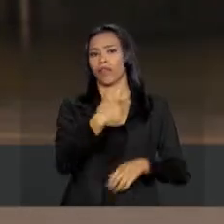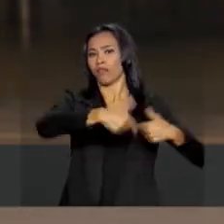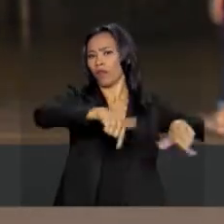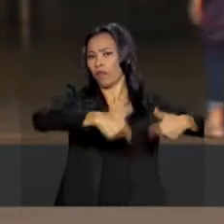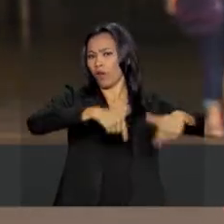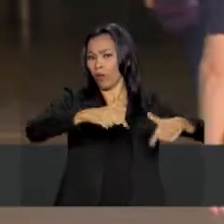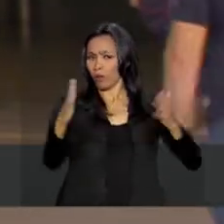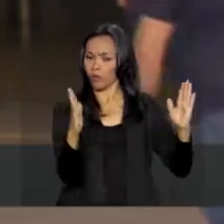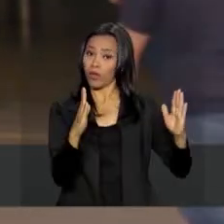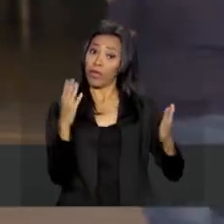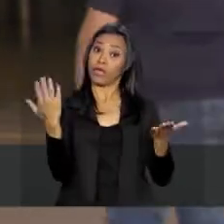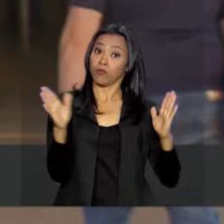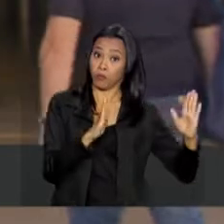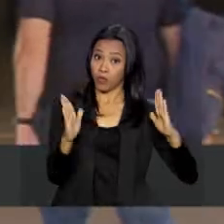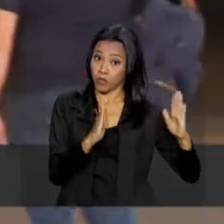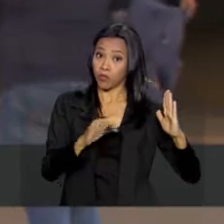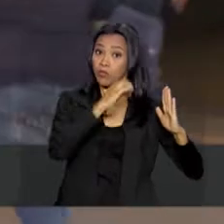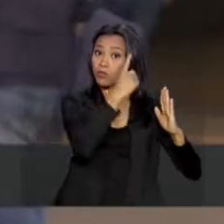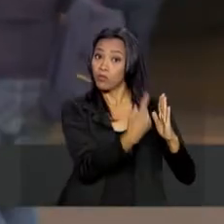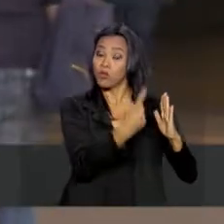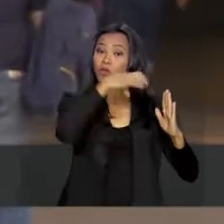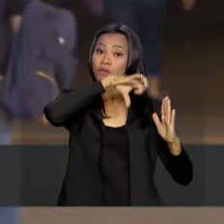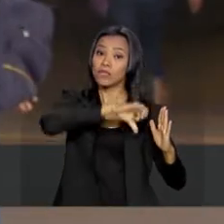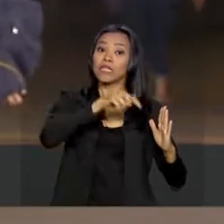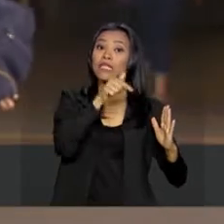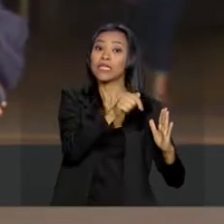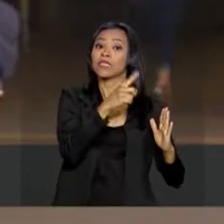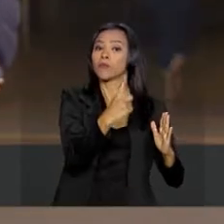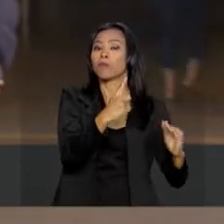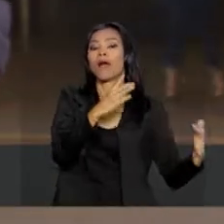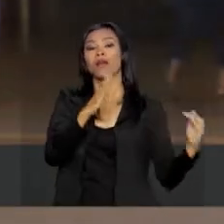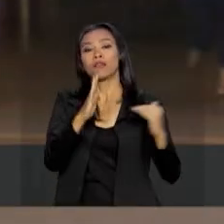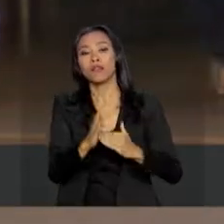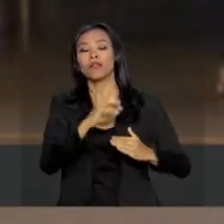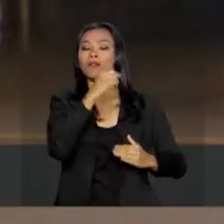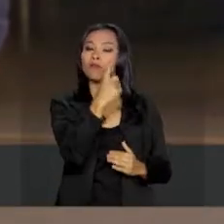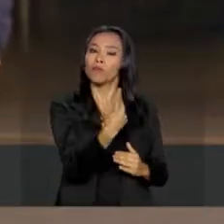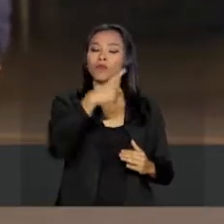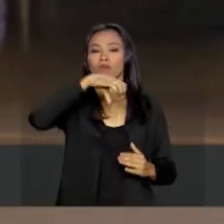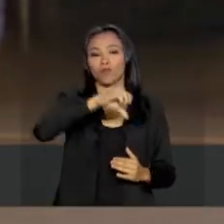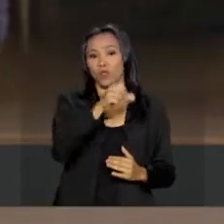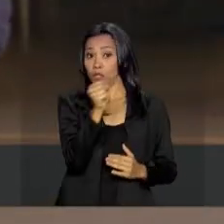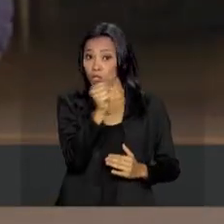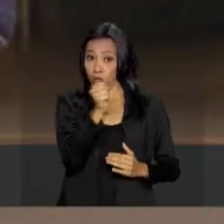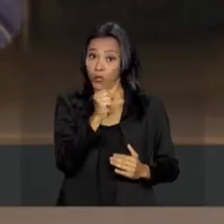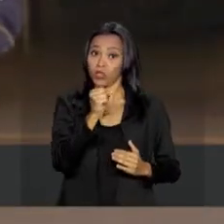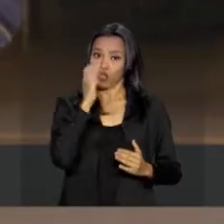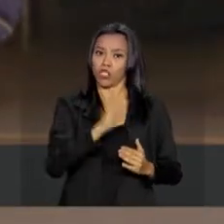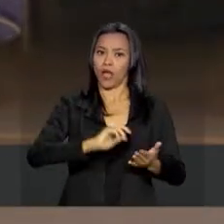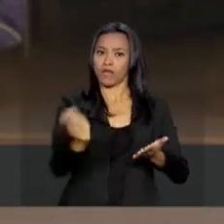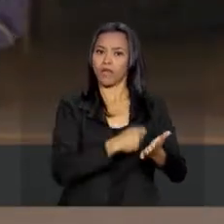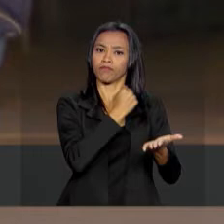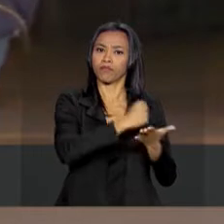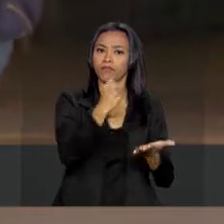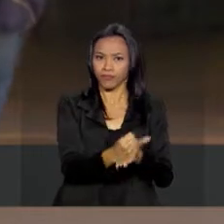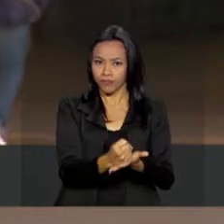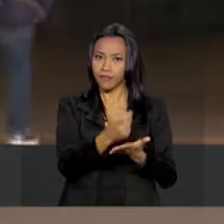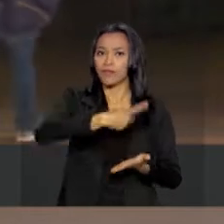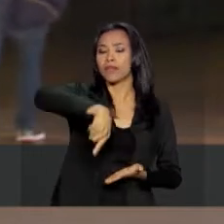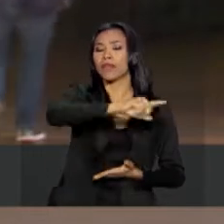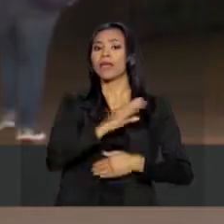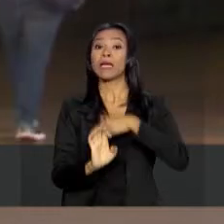assinada de 1971 a 1988 empresas privadas e órgãos